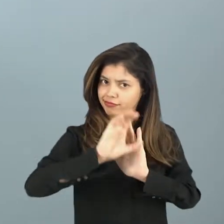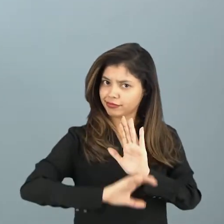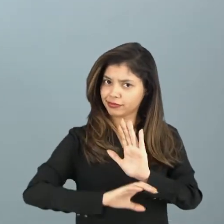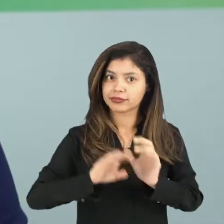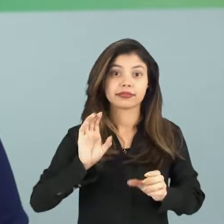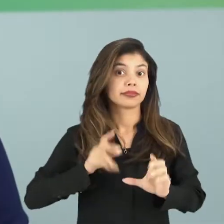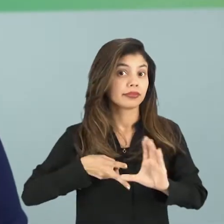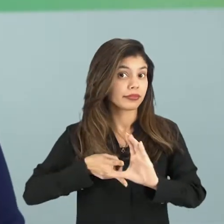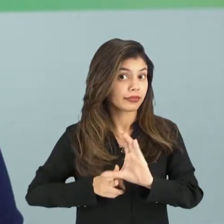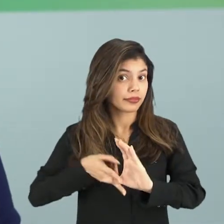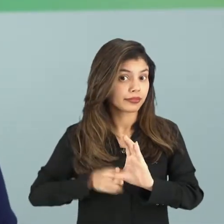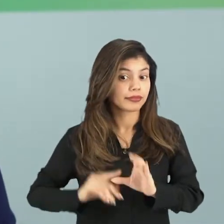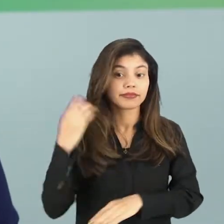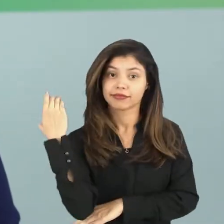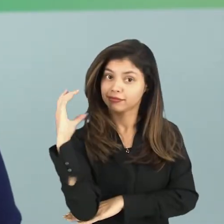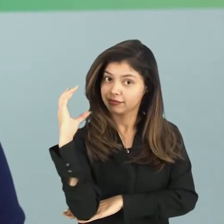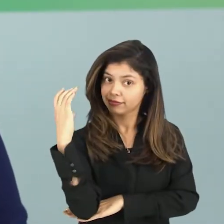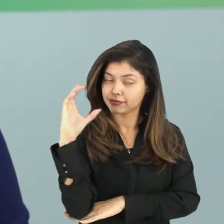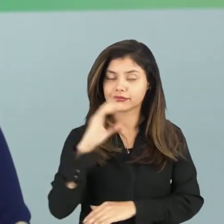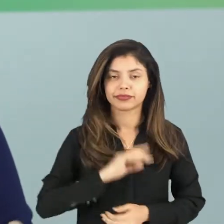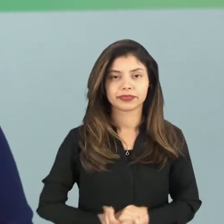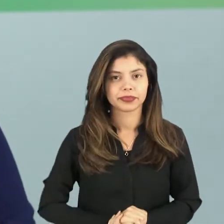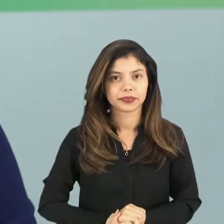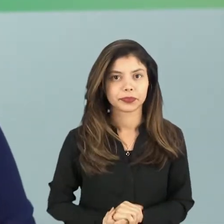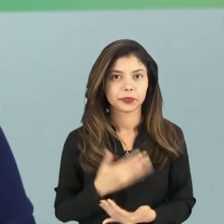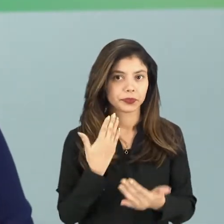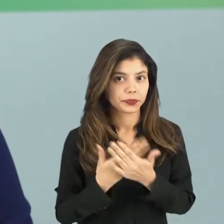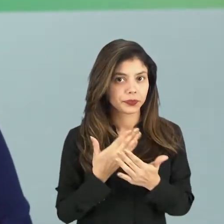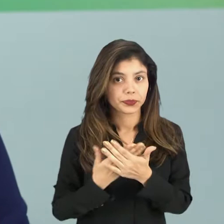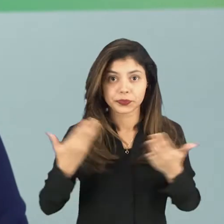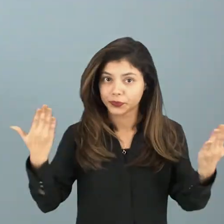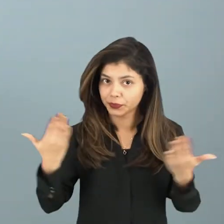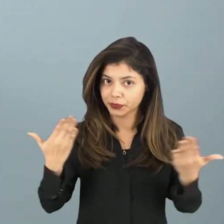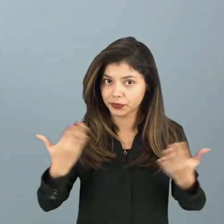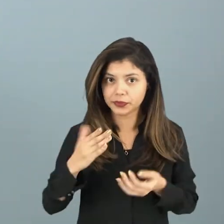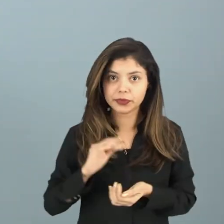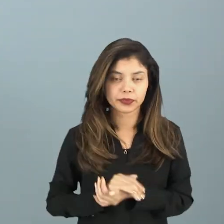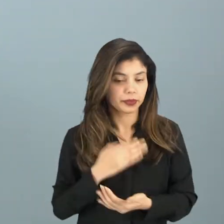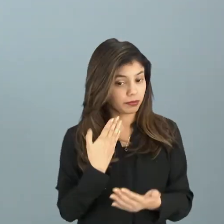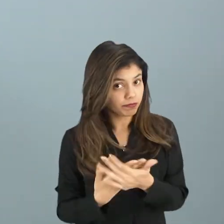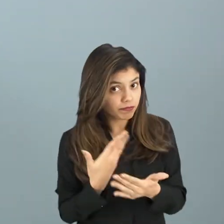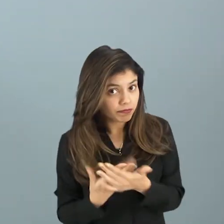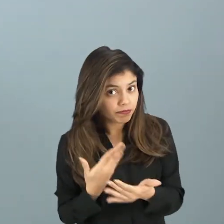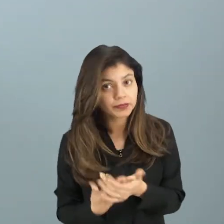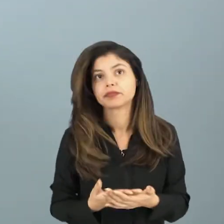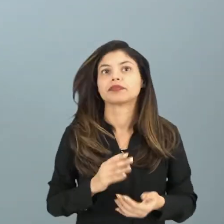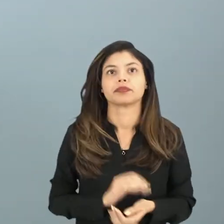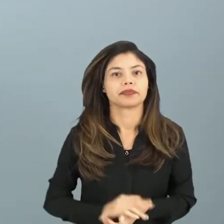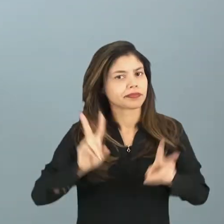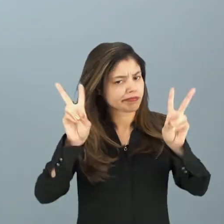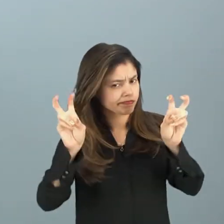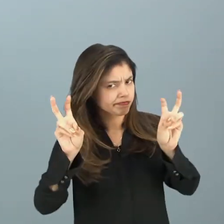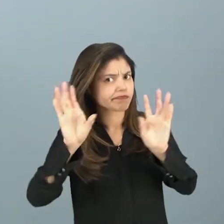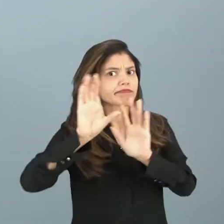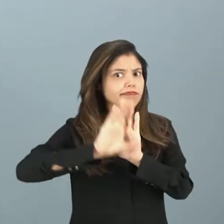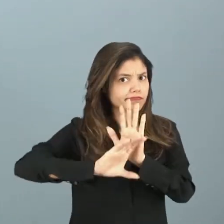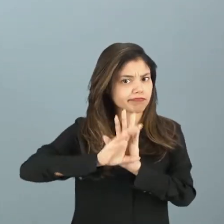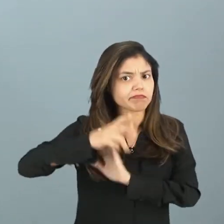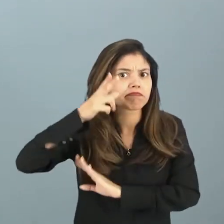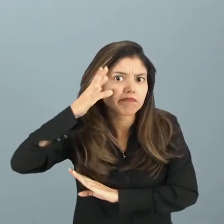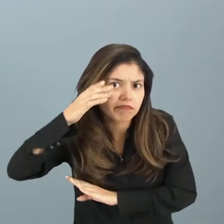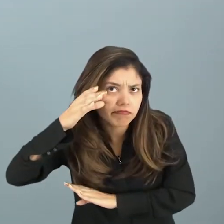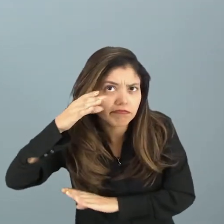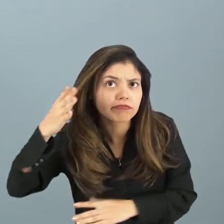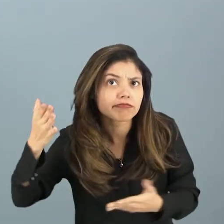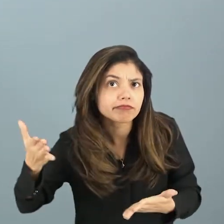componente curricular de Ciências. Na aula de hoje, nós vamos estudar sobre um conteúdo curioso, que